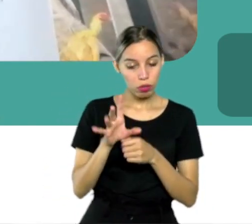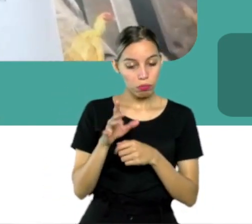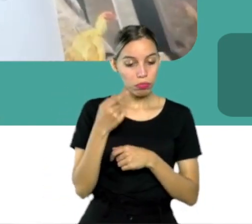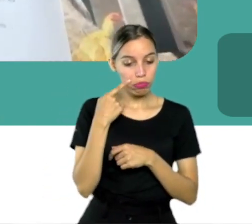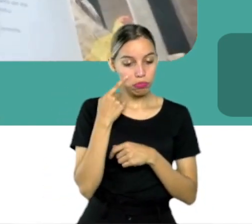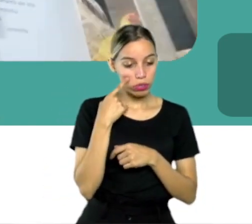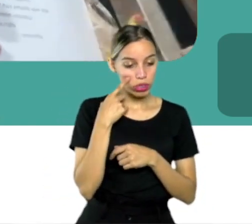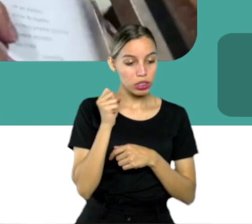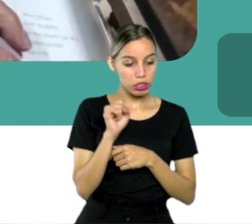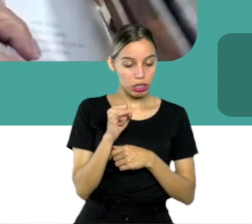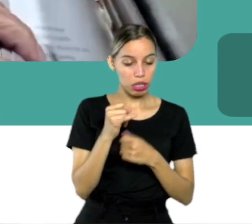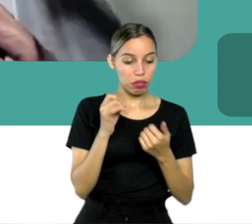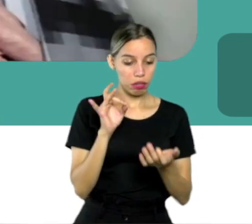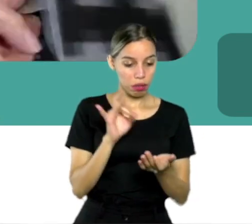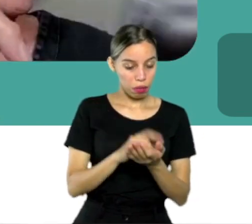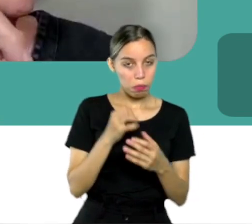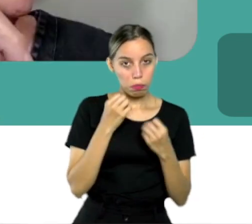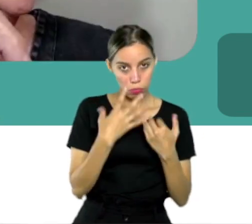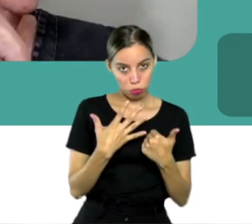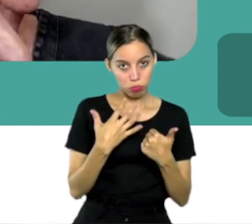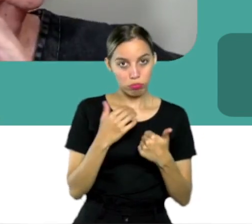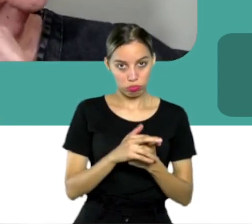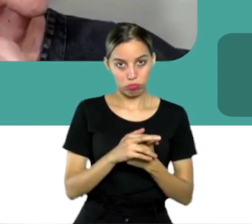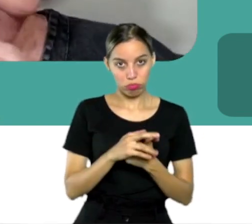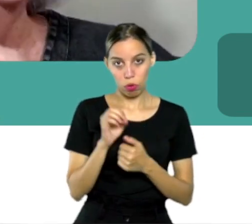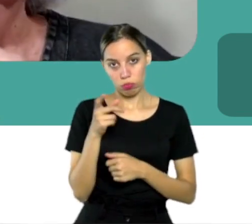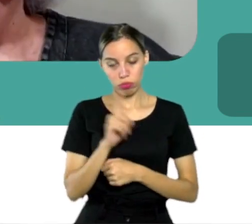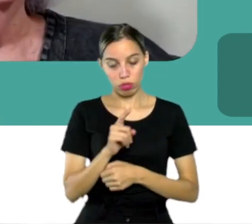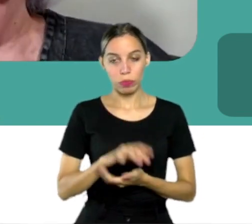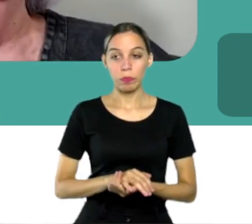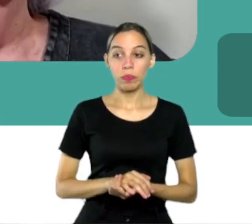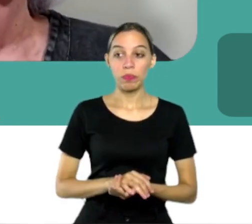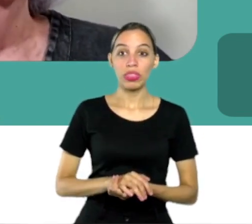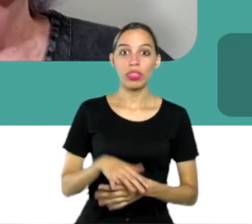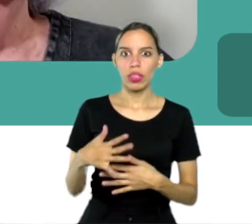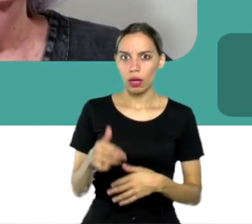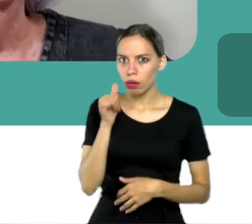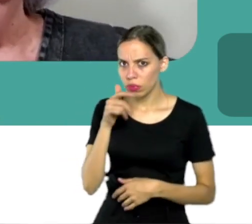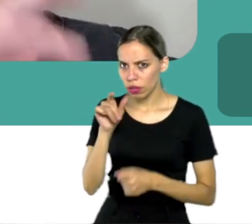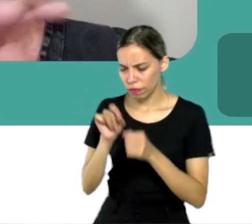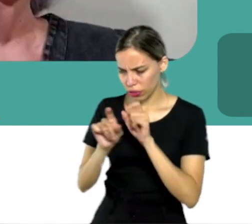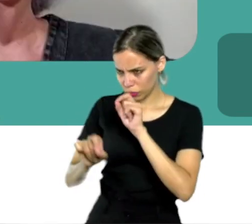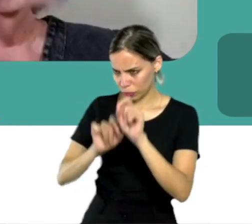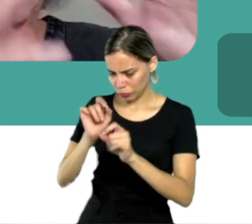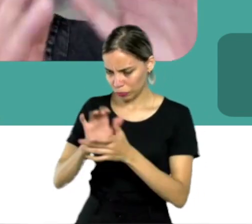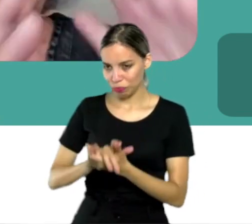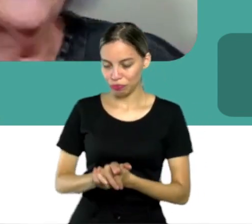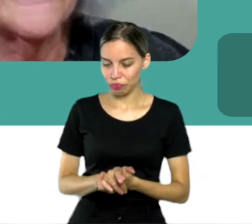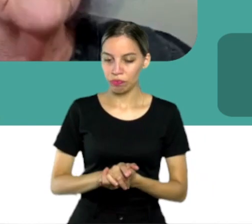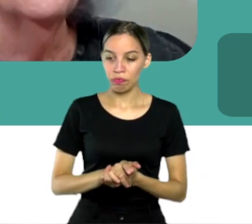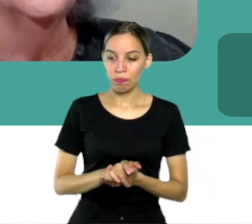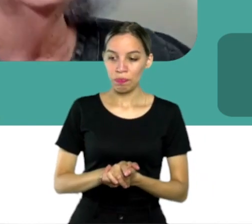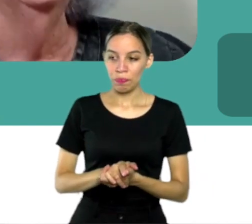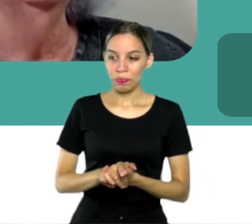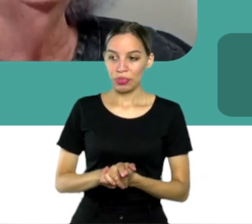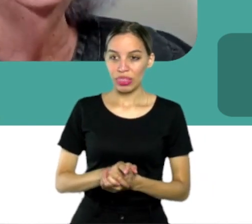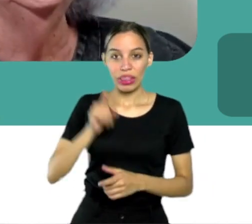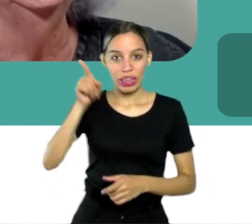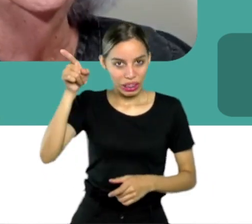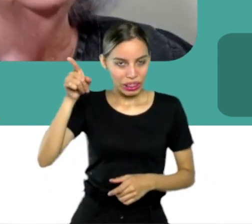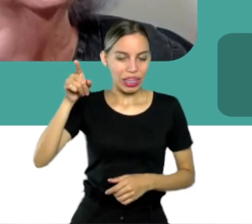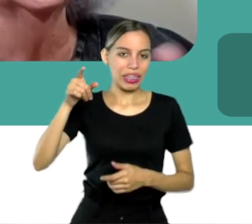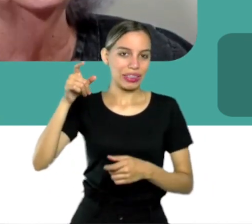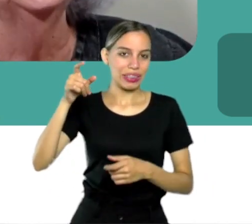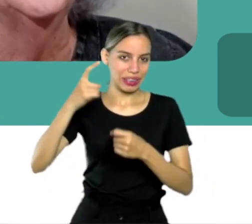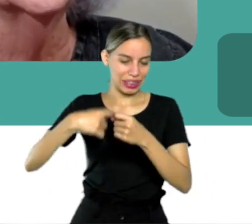Ela foi ao cemitério de Araxá e encontrou lá um galo amarelo. Eu fui para... Cada foto que eu via,